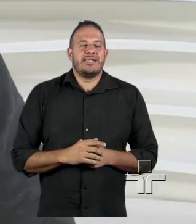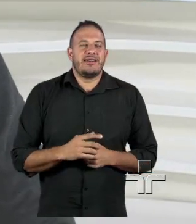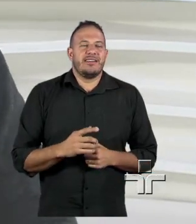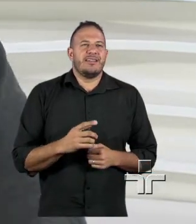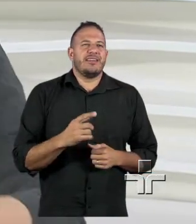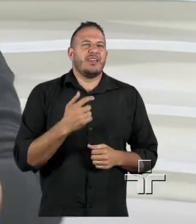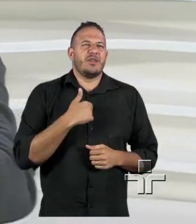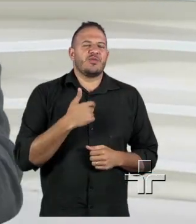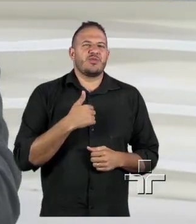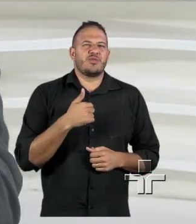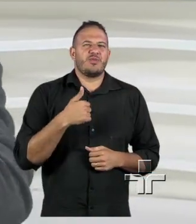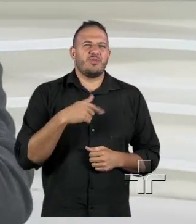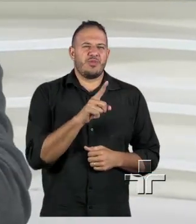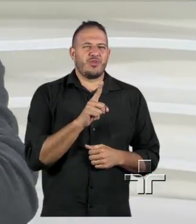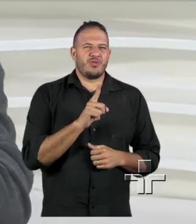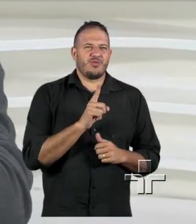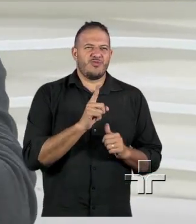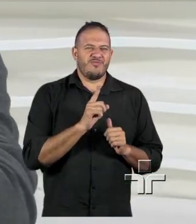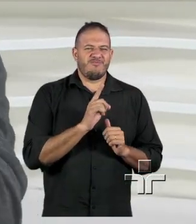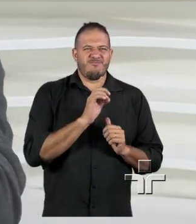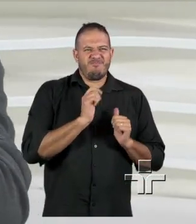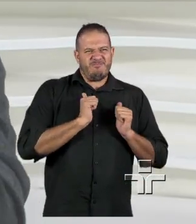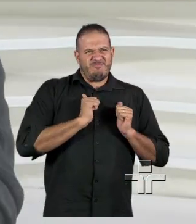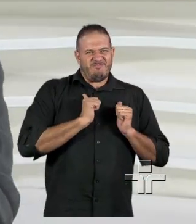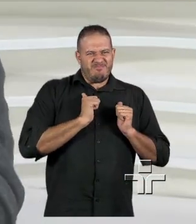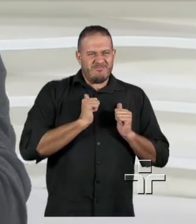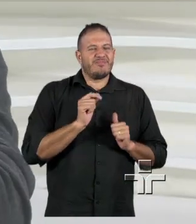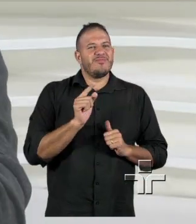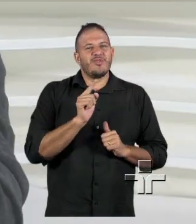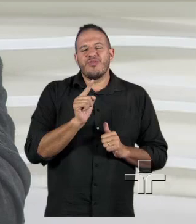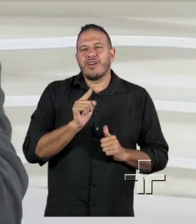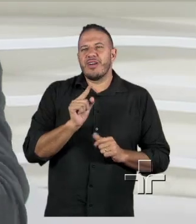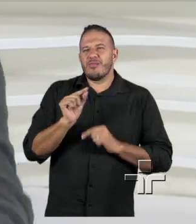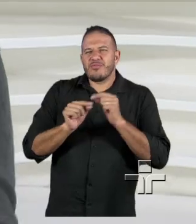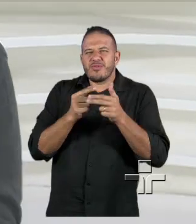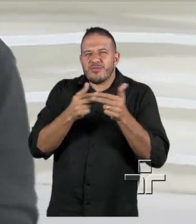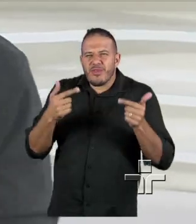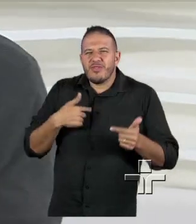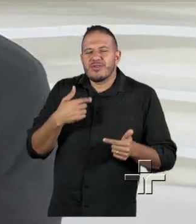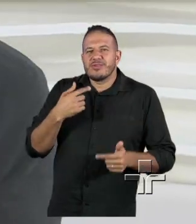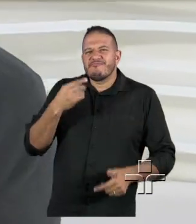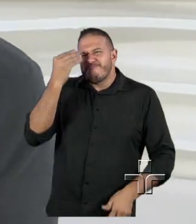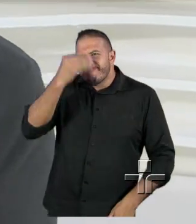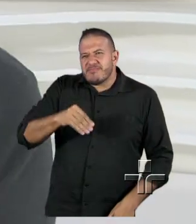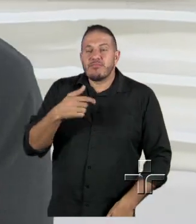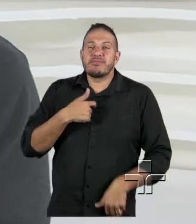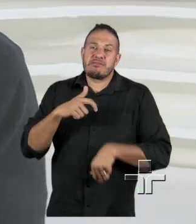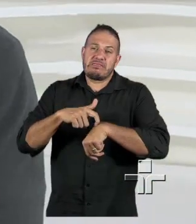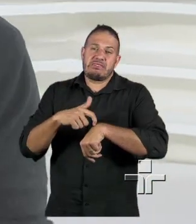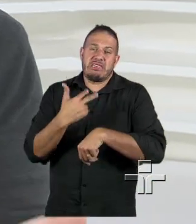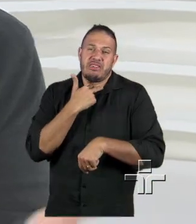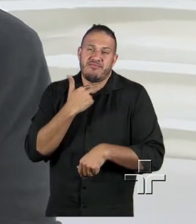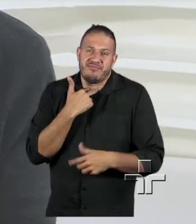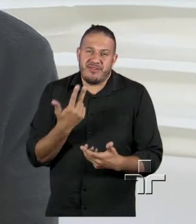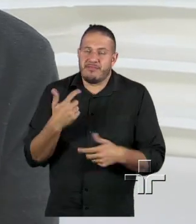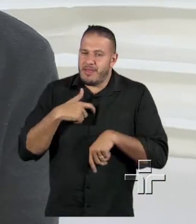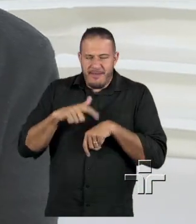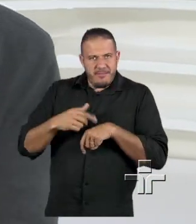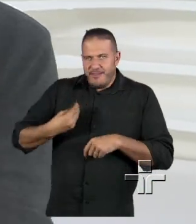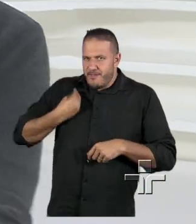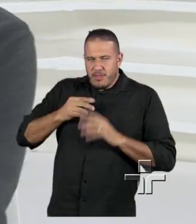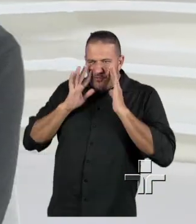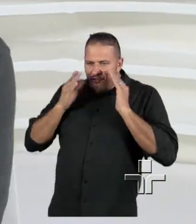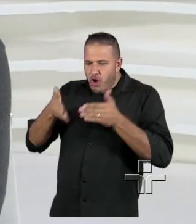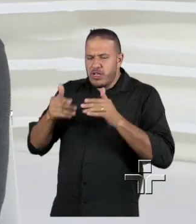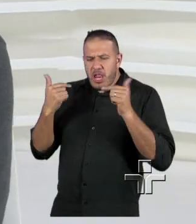camarada meio recluso, não por qualquer coisa, não por princípio, por falta de tempo, né? A minha vida é muito focada no